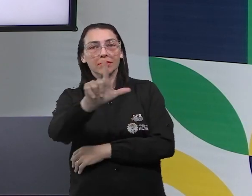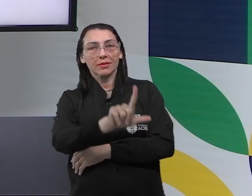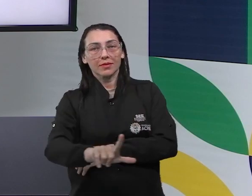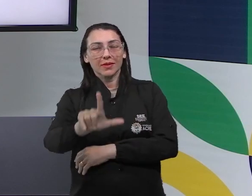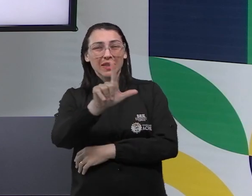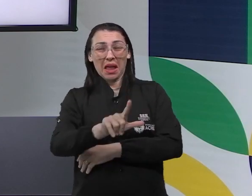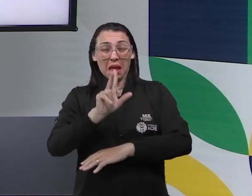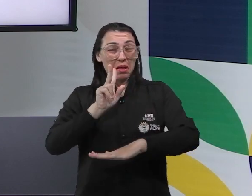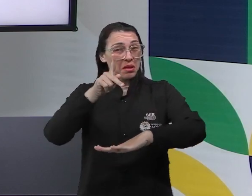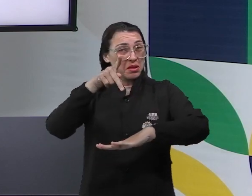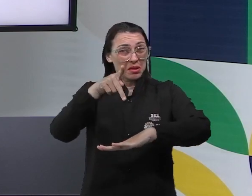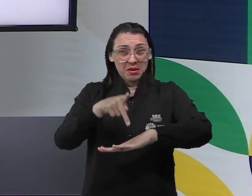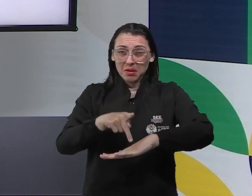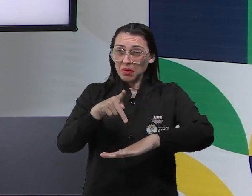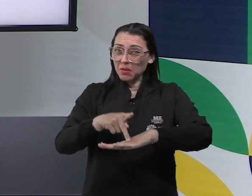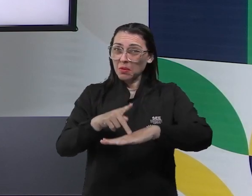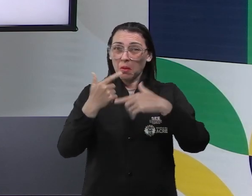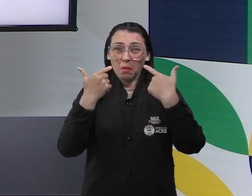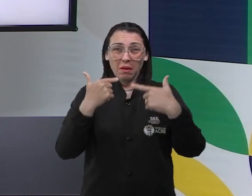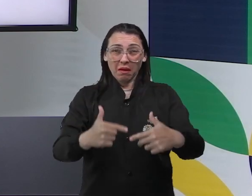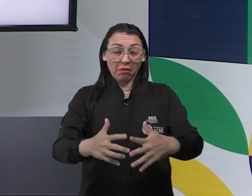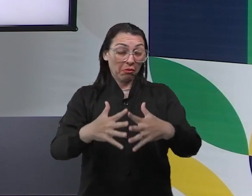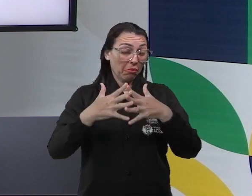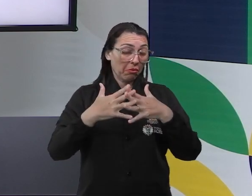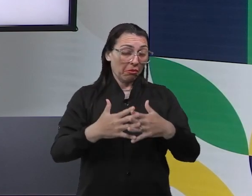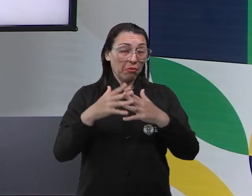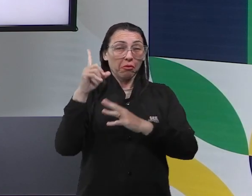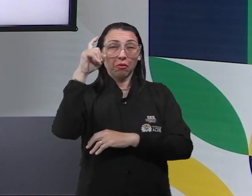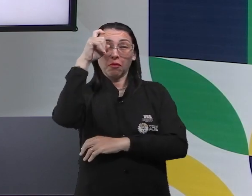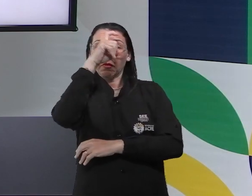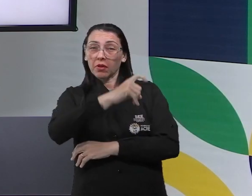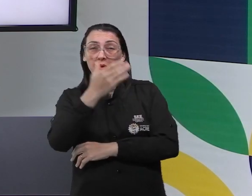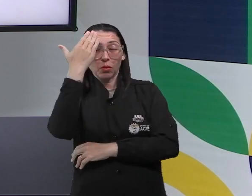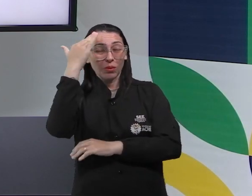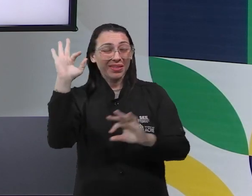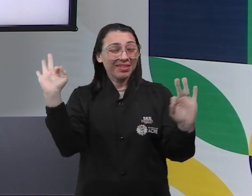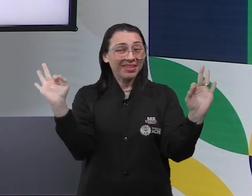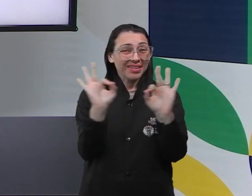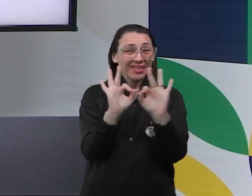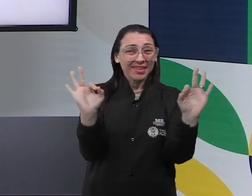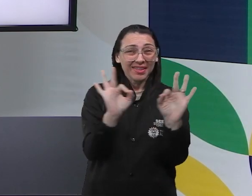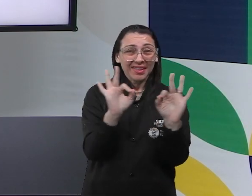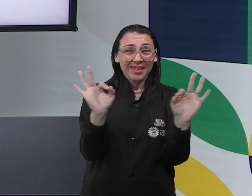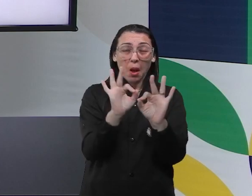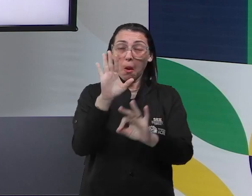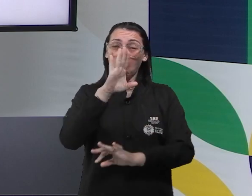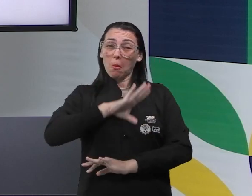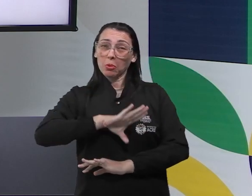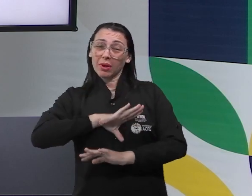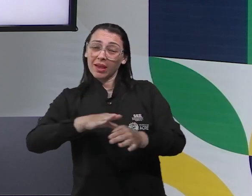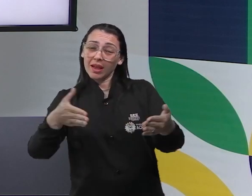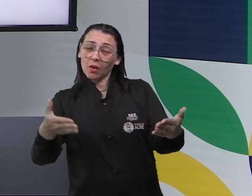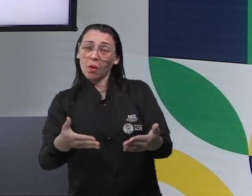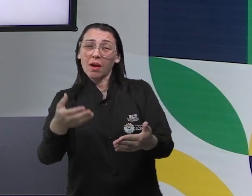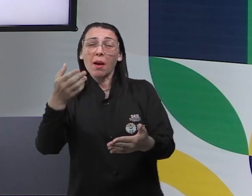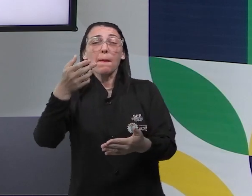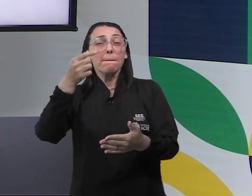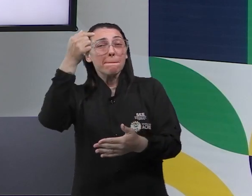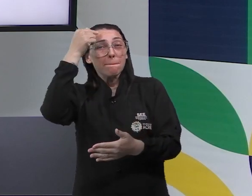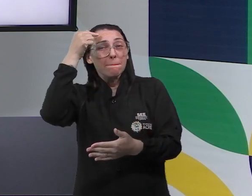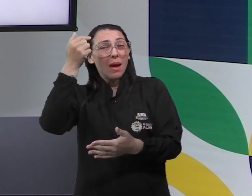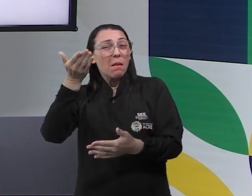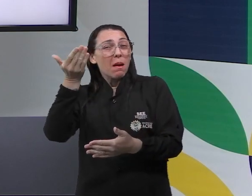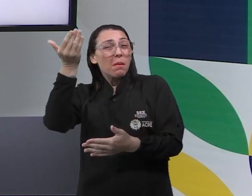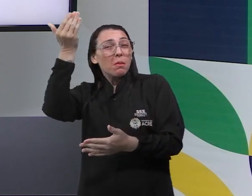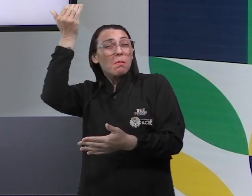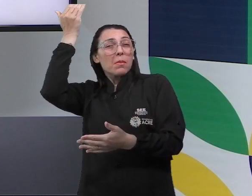esse escritor com uma linguagem complicada, eu não compreendo muito bem nem o português de agora. Imagina a